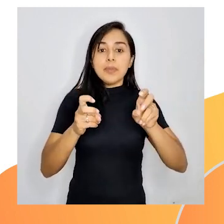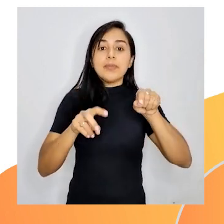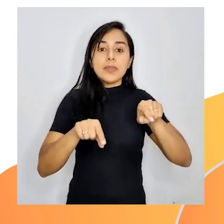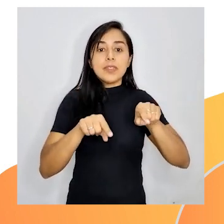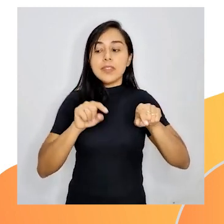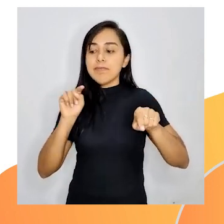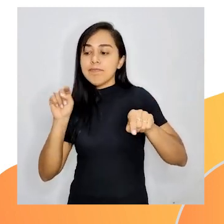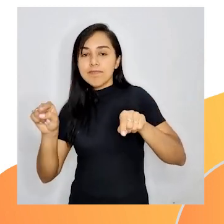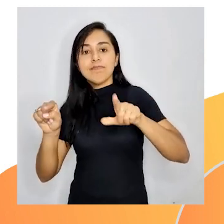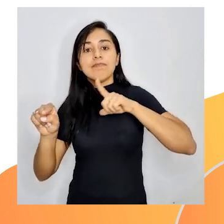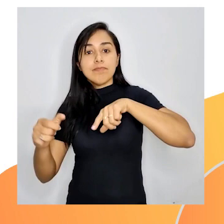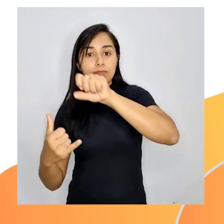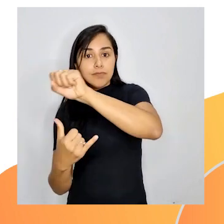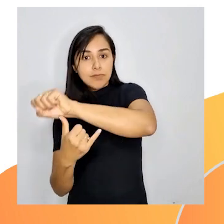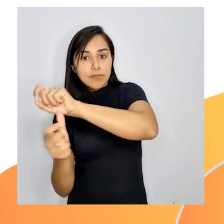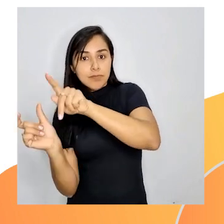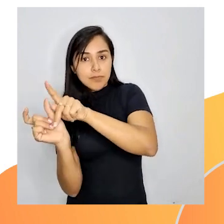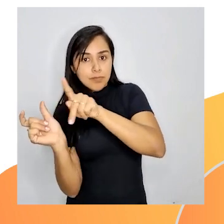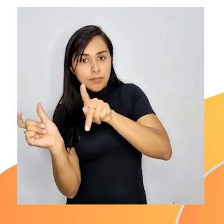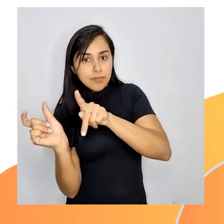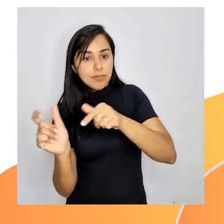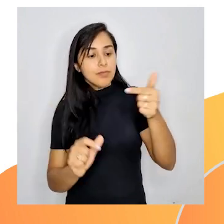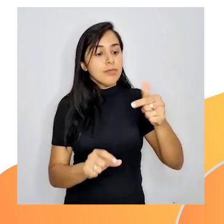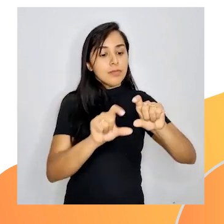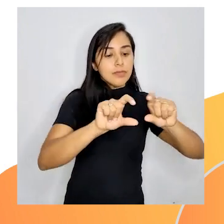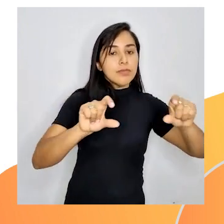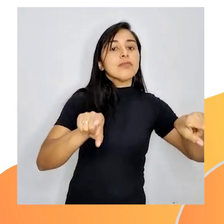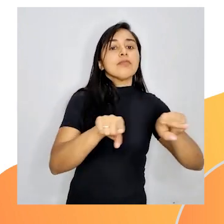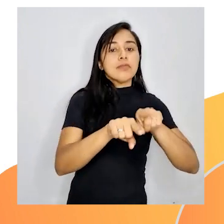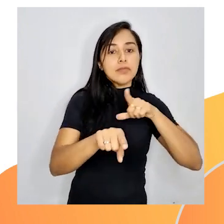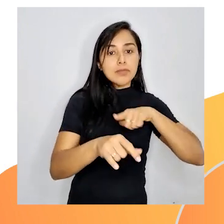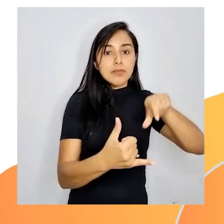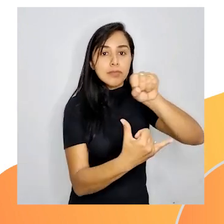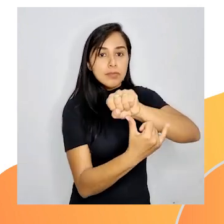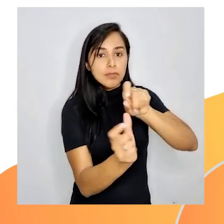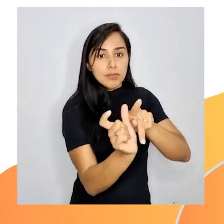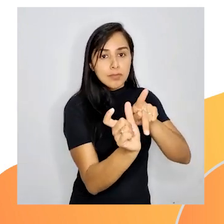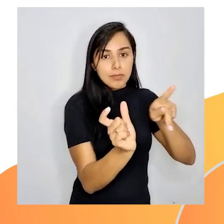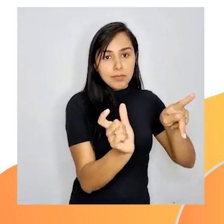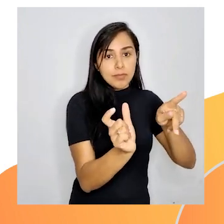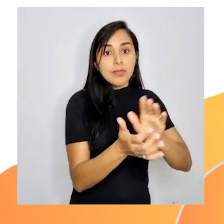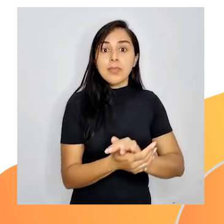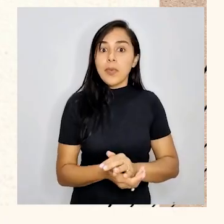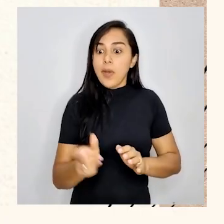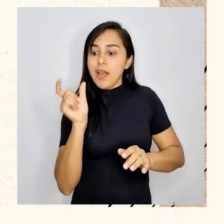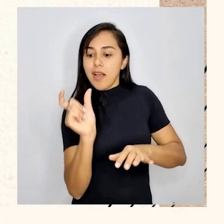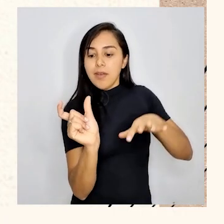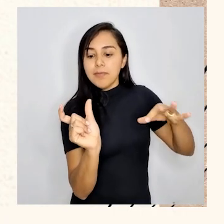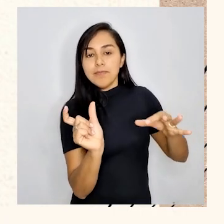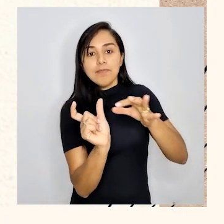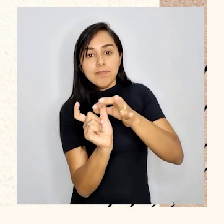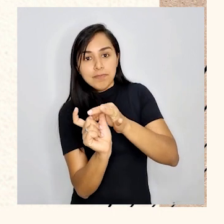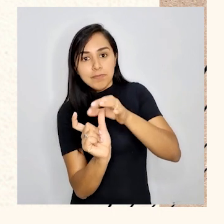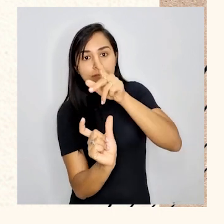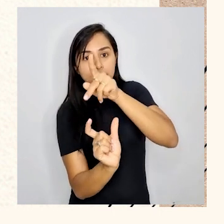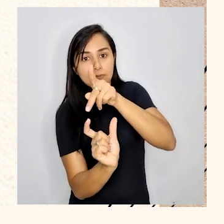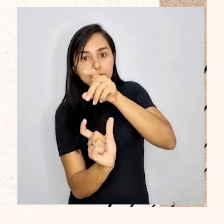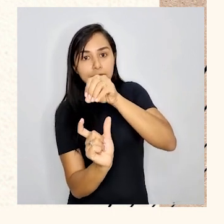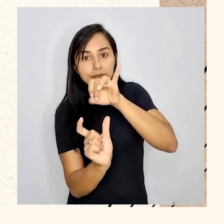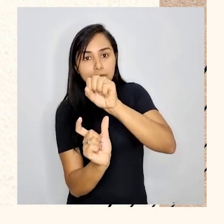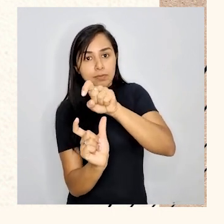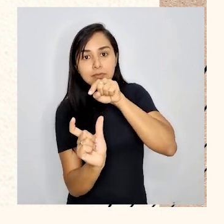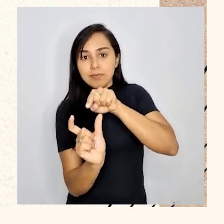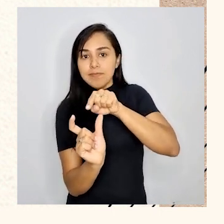tem predicado. Mas a conjunção está ali para coordenar essas orações e imprimir um sentido.